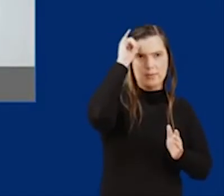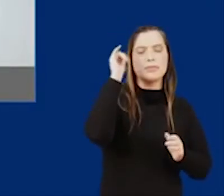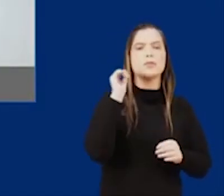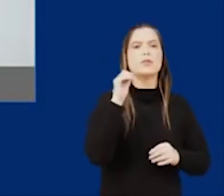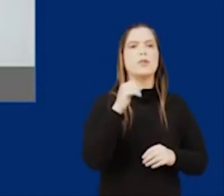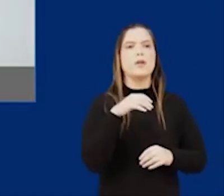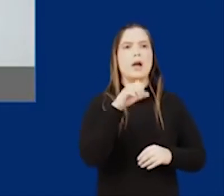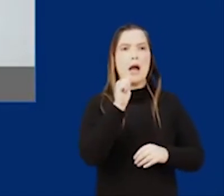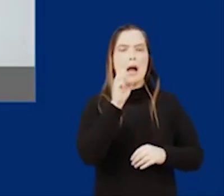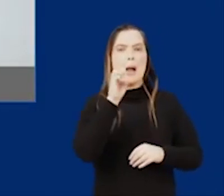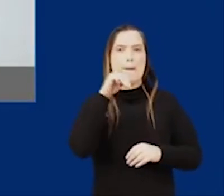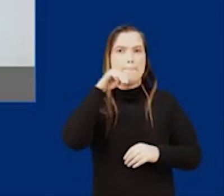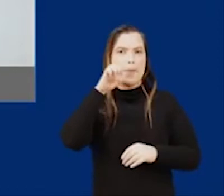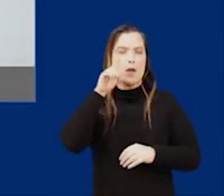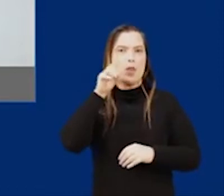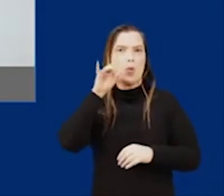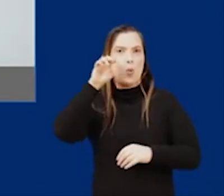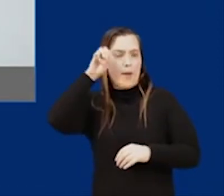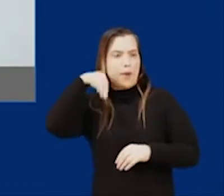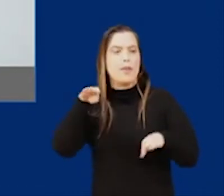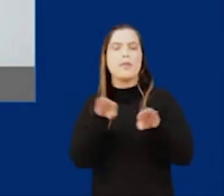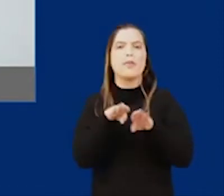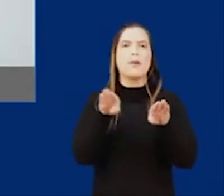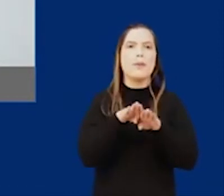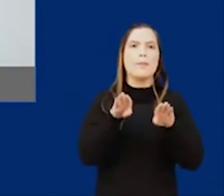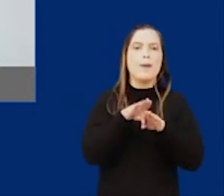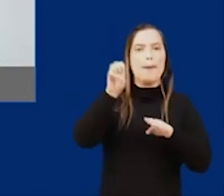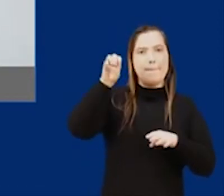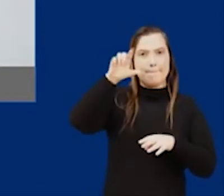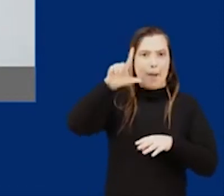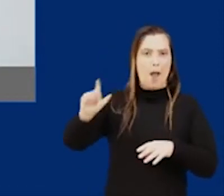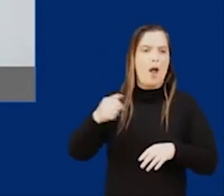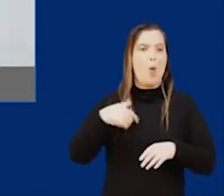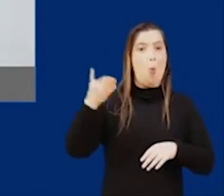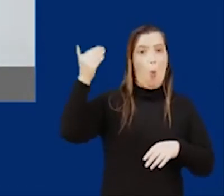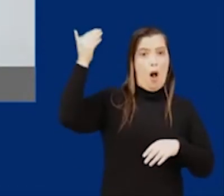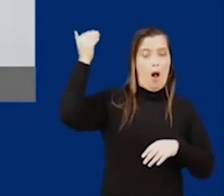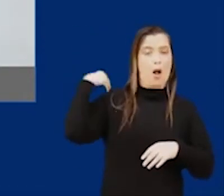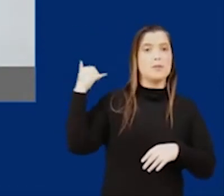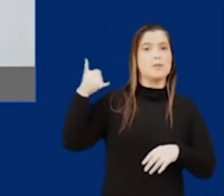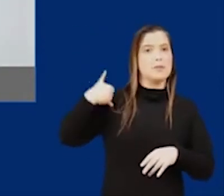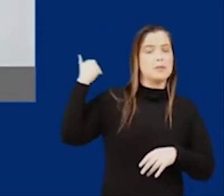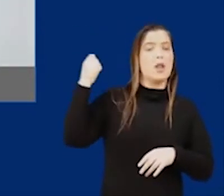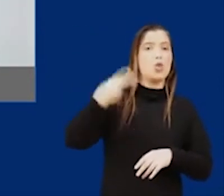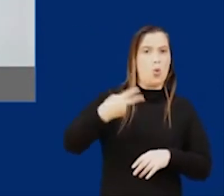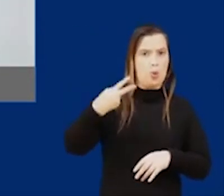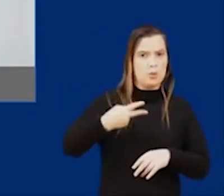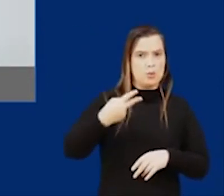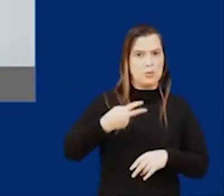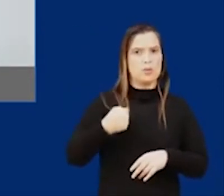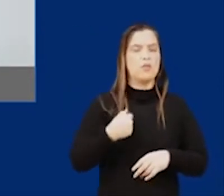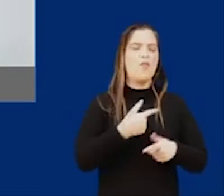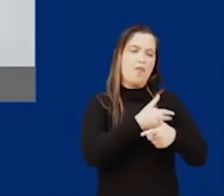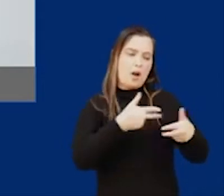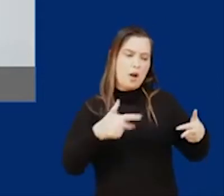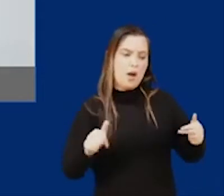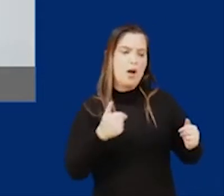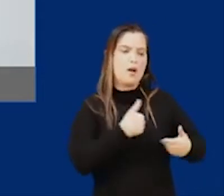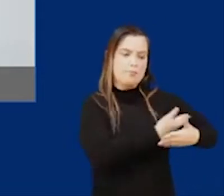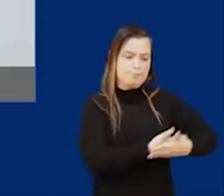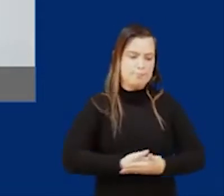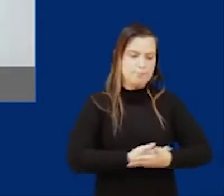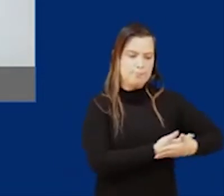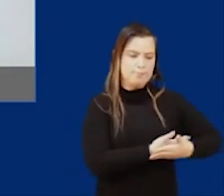amendoim e mel para bebês antes dos 2 anos, né? A gente tem um grande número de bebês que vão